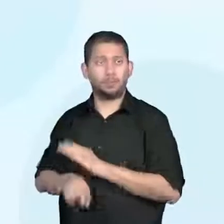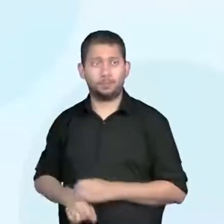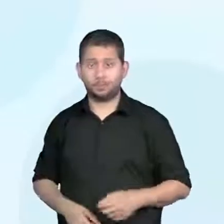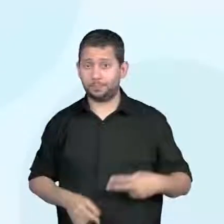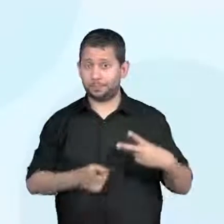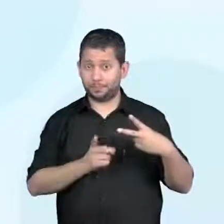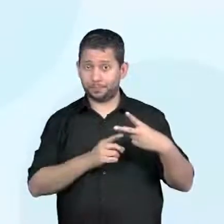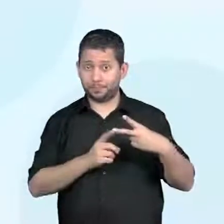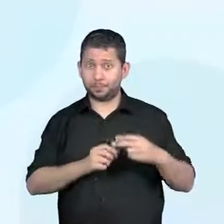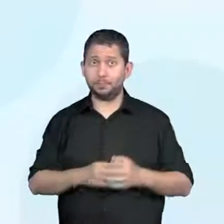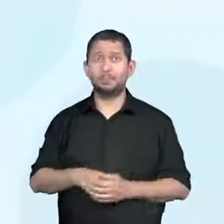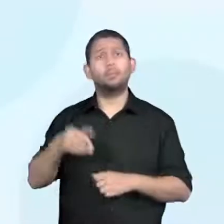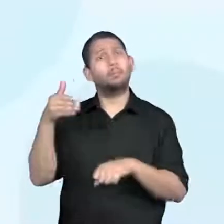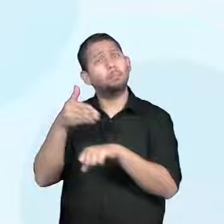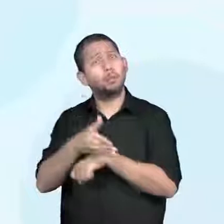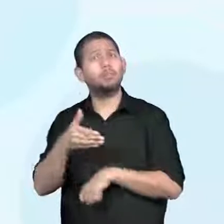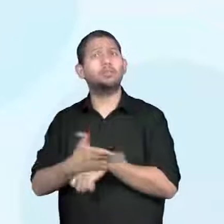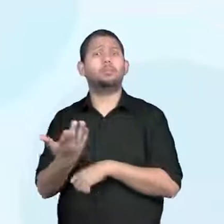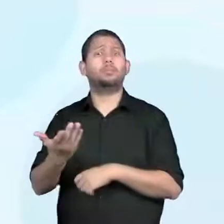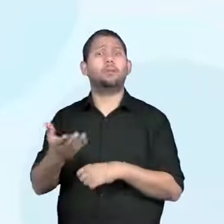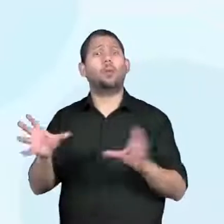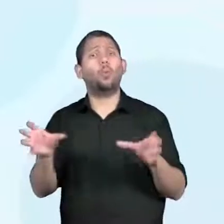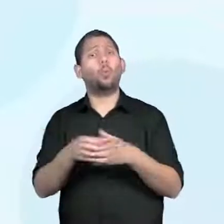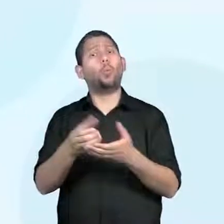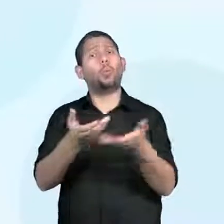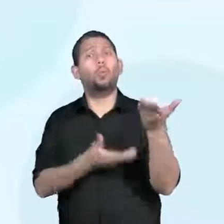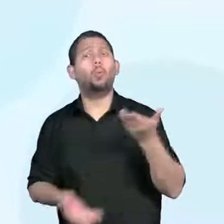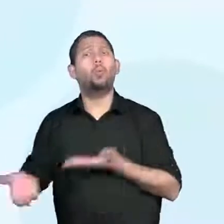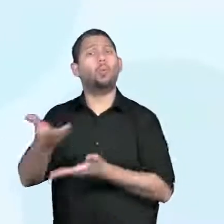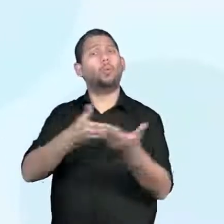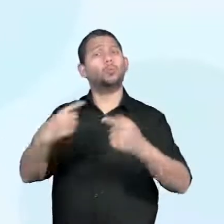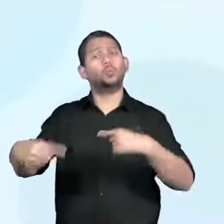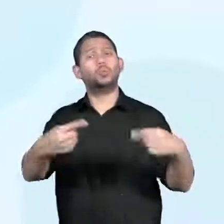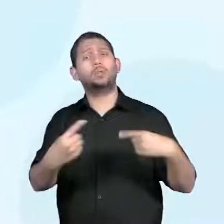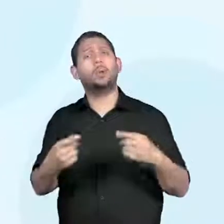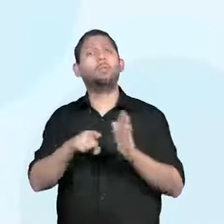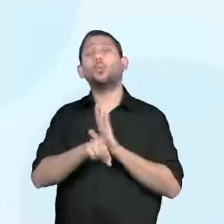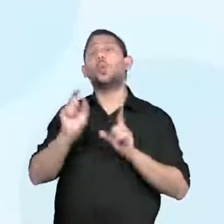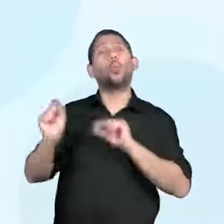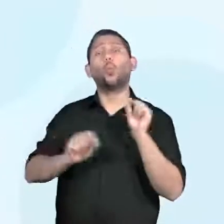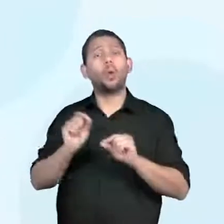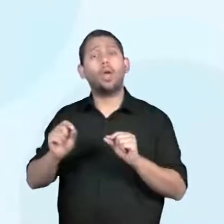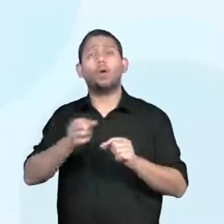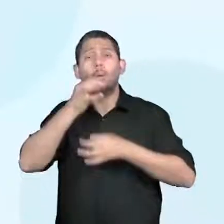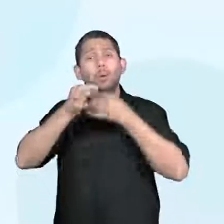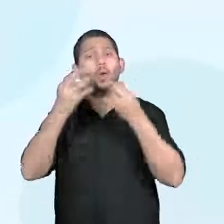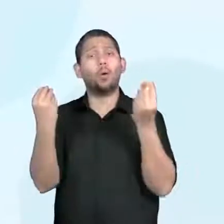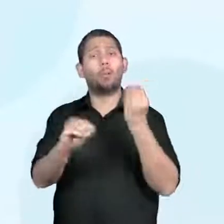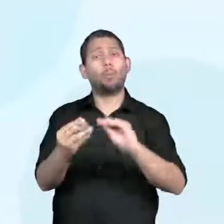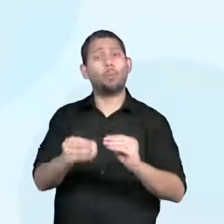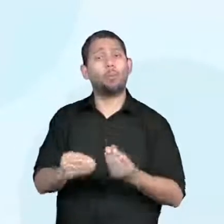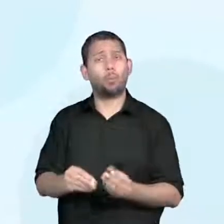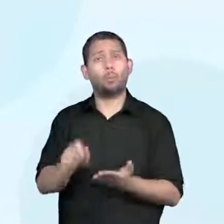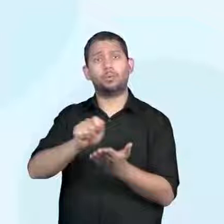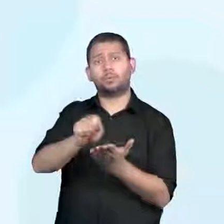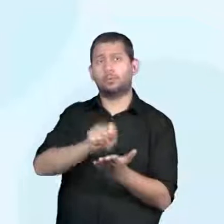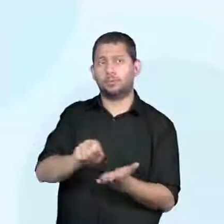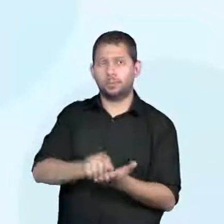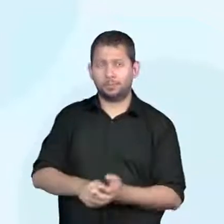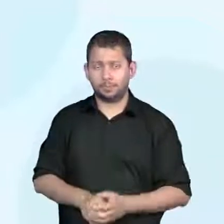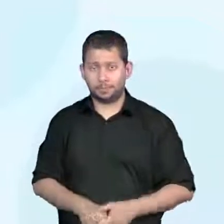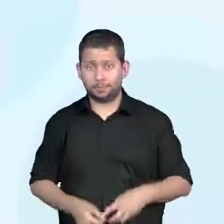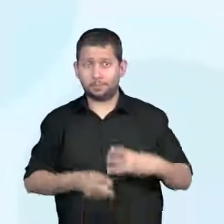2. Participe da elaboração coletiva de 4 perguntas para fazer as entrevistas. Escreva-as em seu